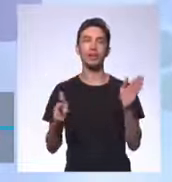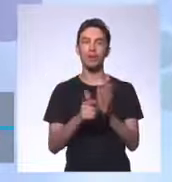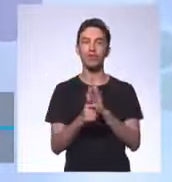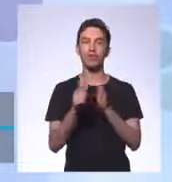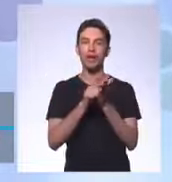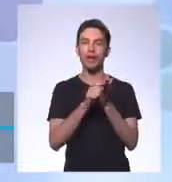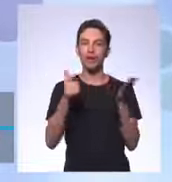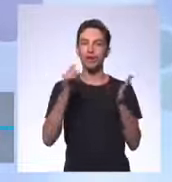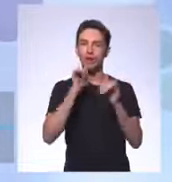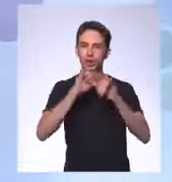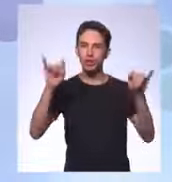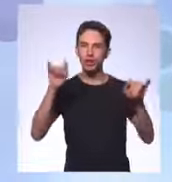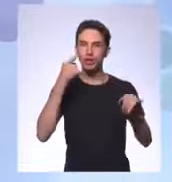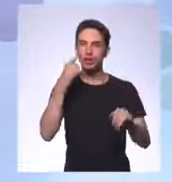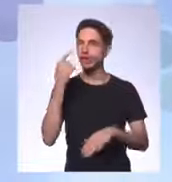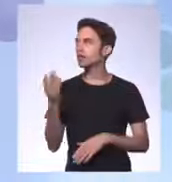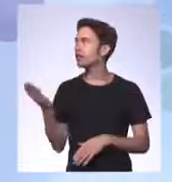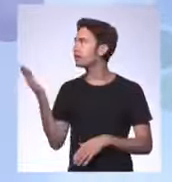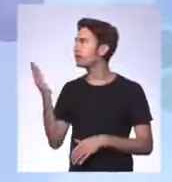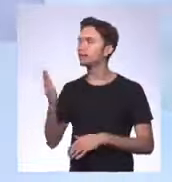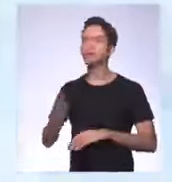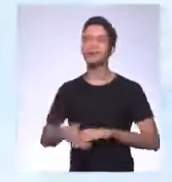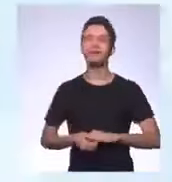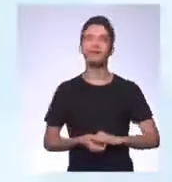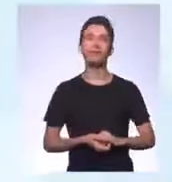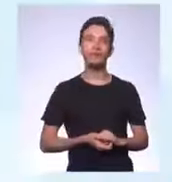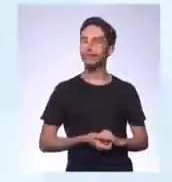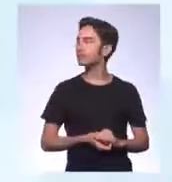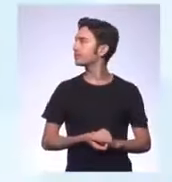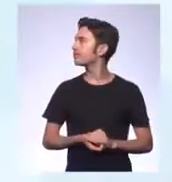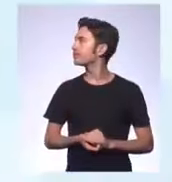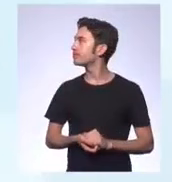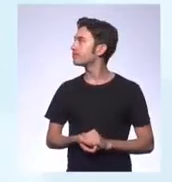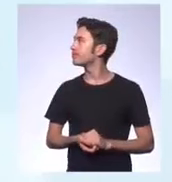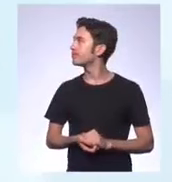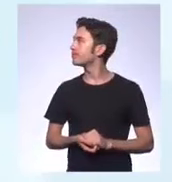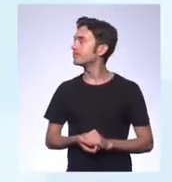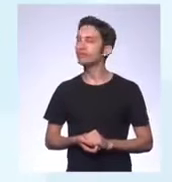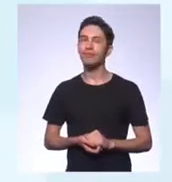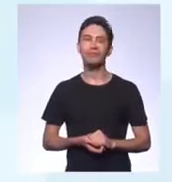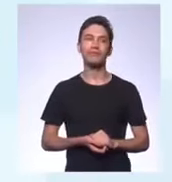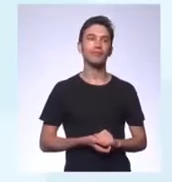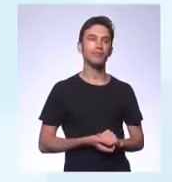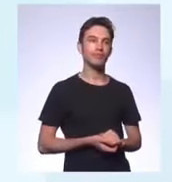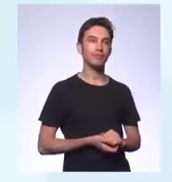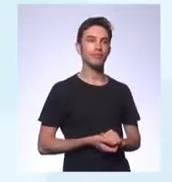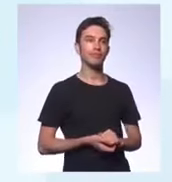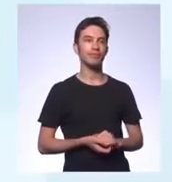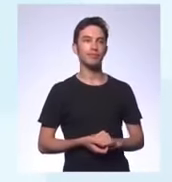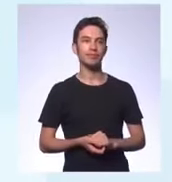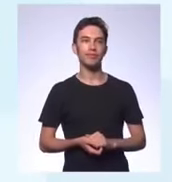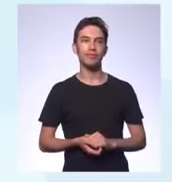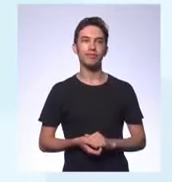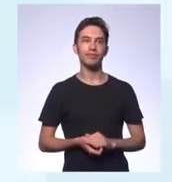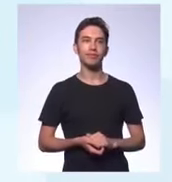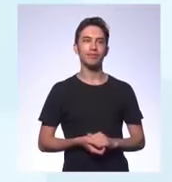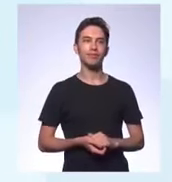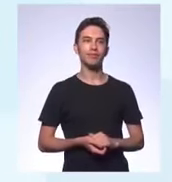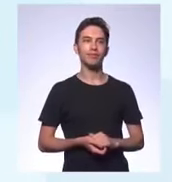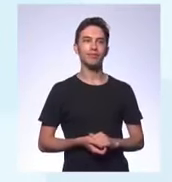notícia. Por favor. Isso, olha só. Pode colocar para eles agora. O slide da notícia,